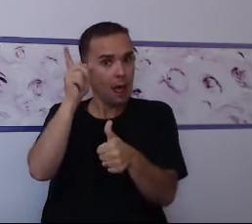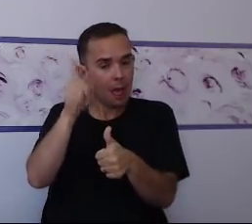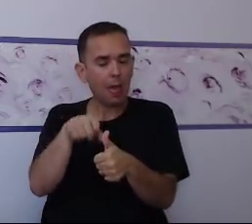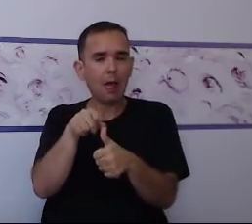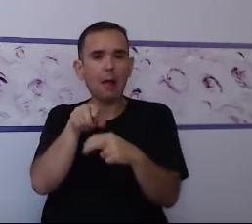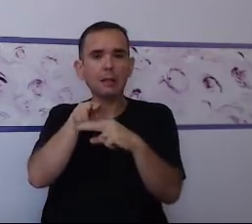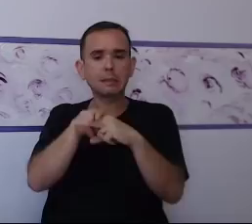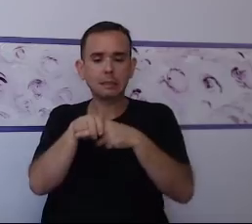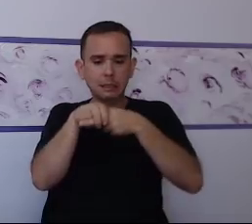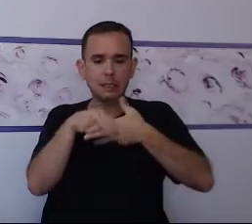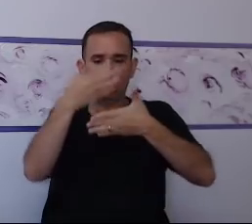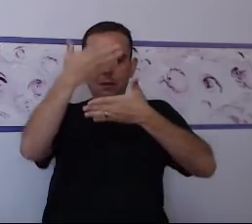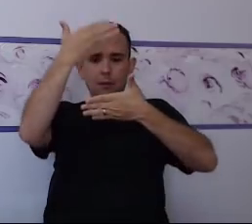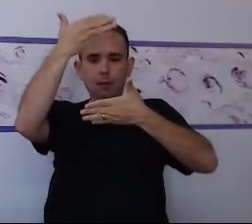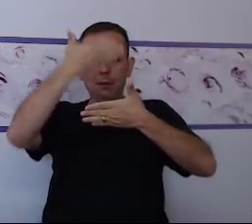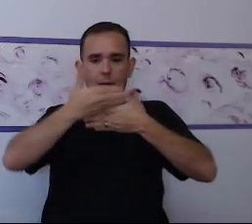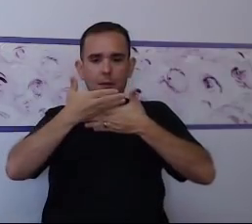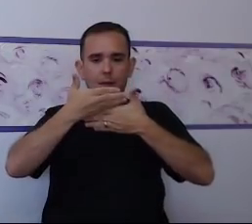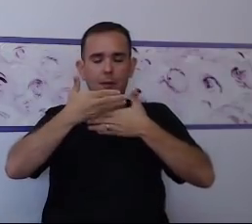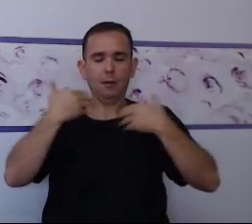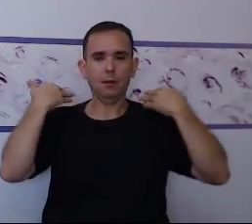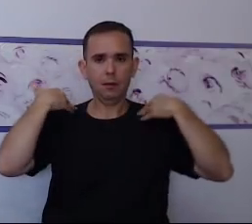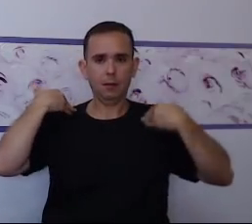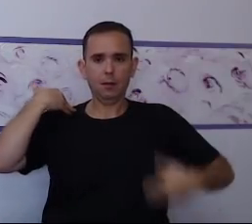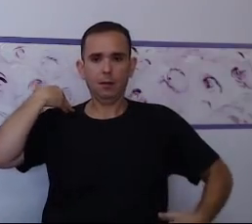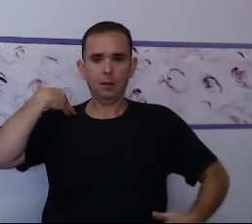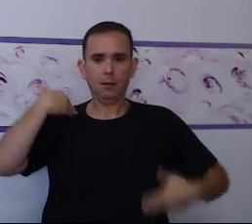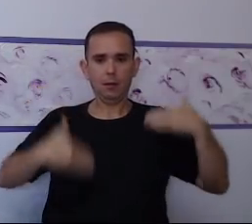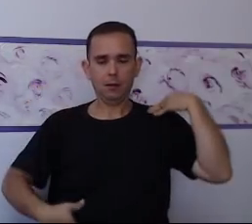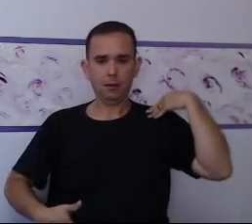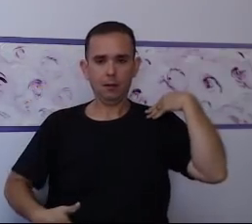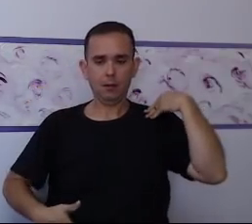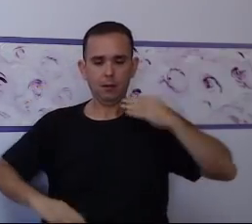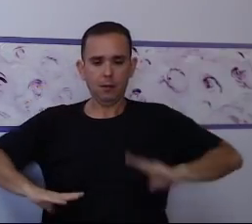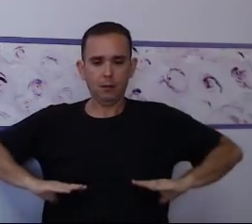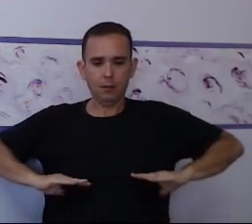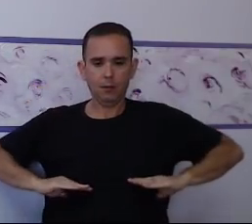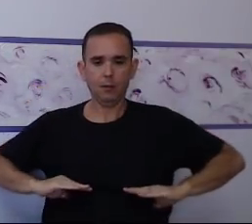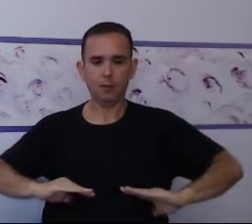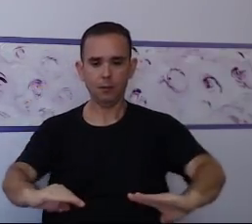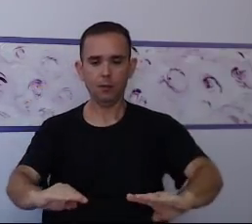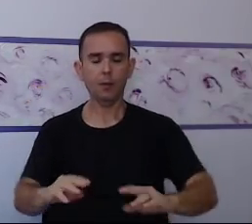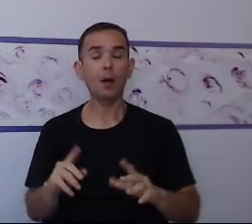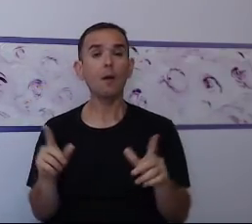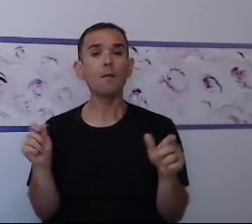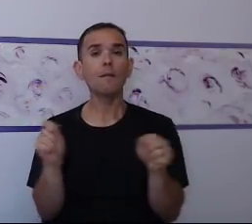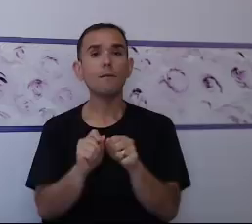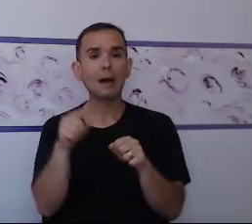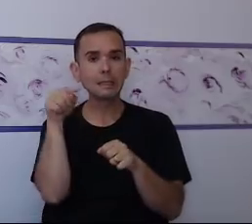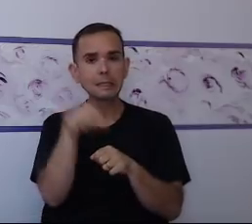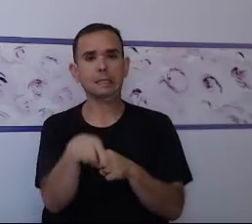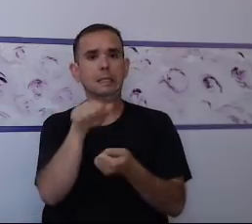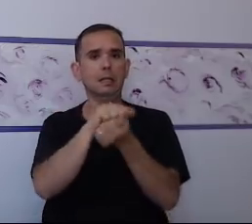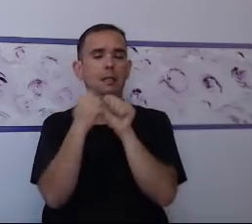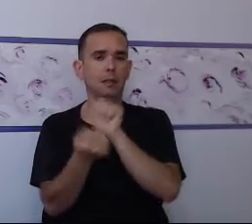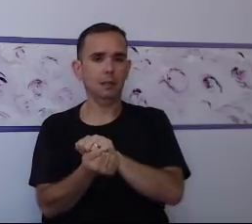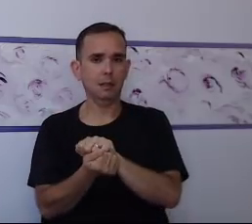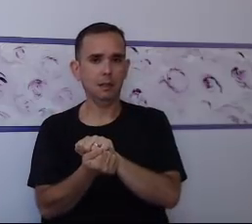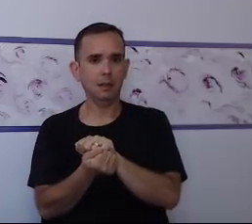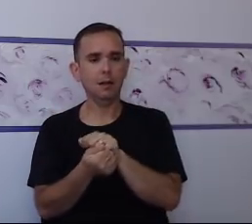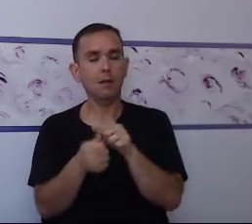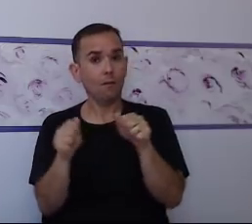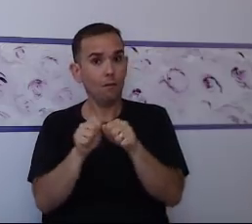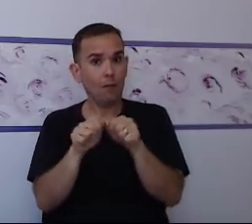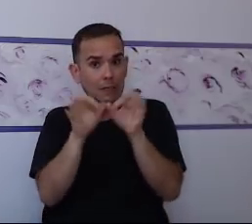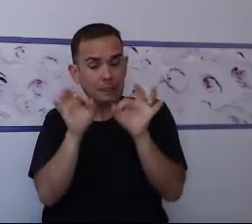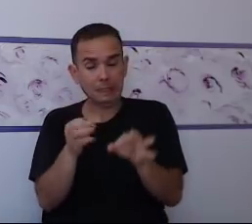ângulo de 90 graus de tronco, quadril, joelhos e pés. Quando a gente faz essa adaptação, geralmente a